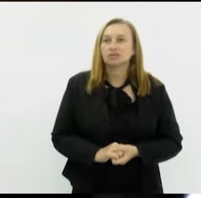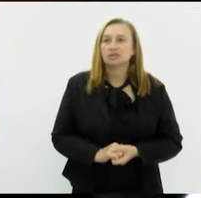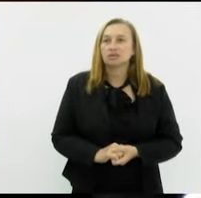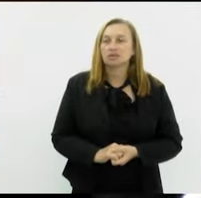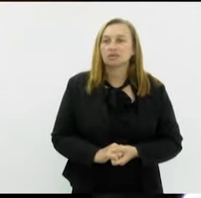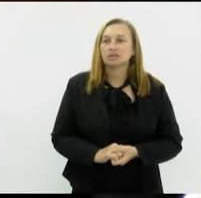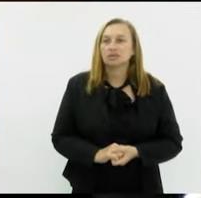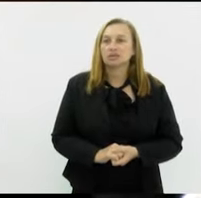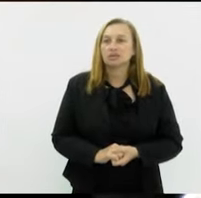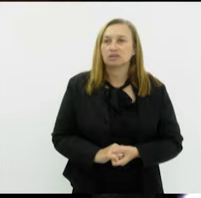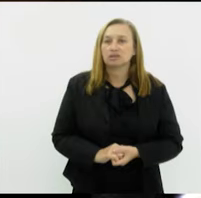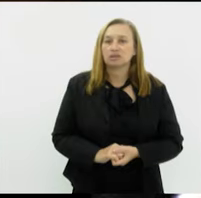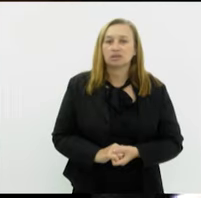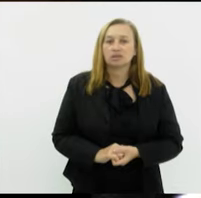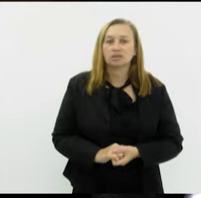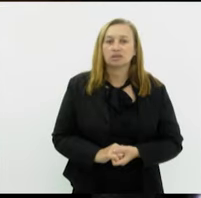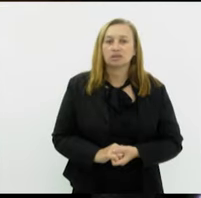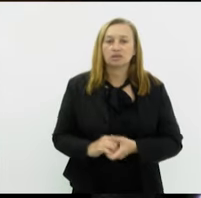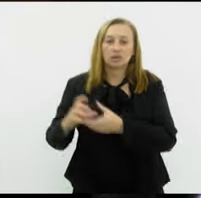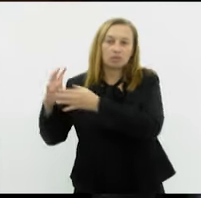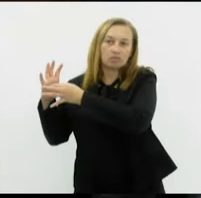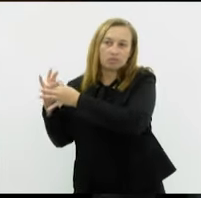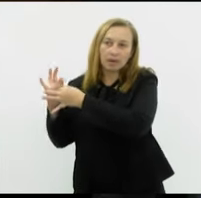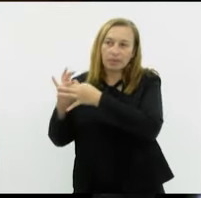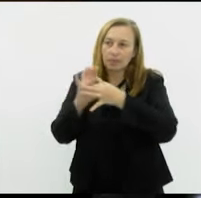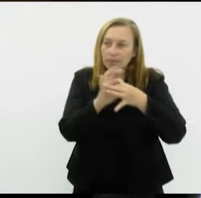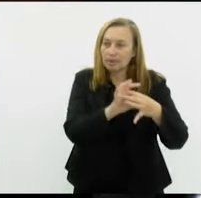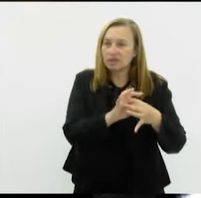essa linha aqui, esse item, dizendo,